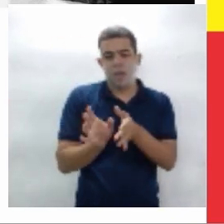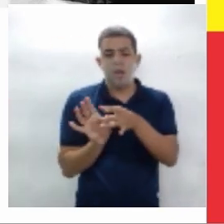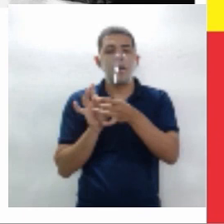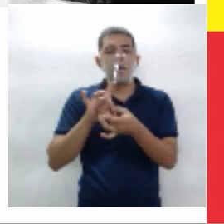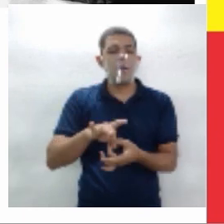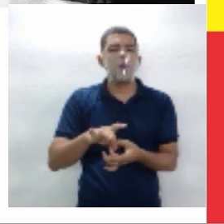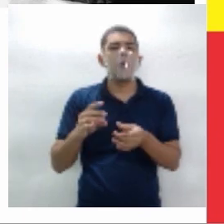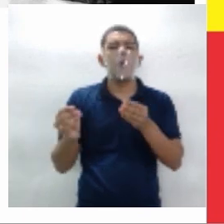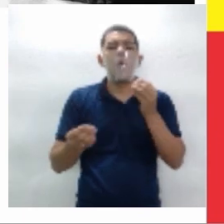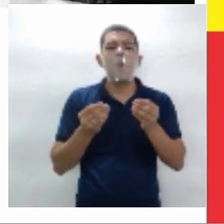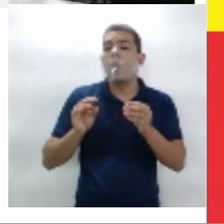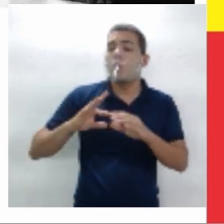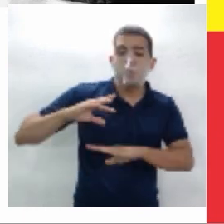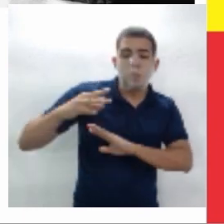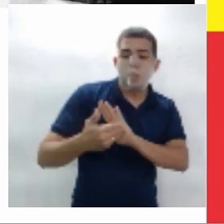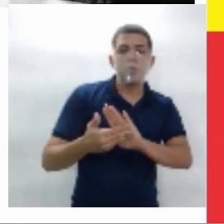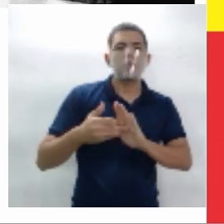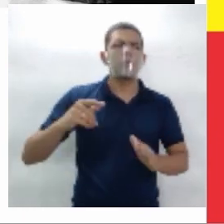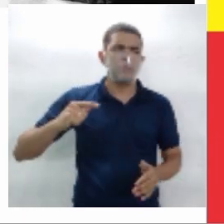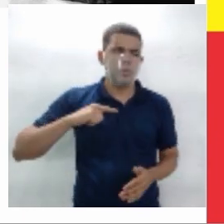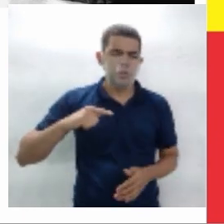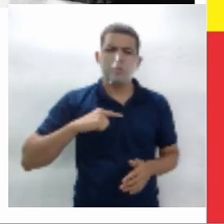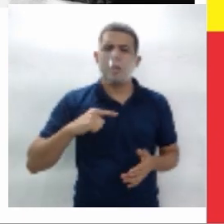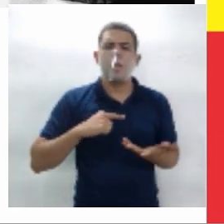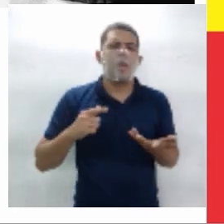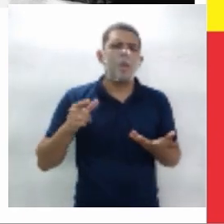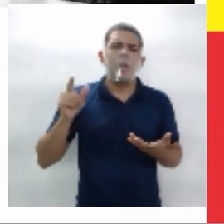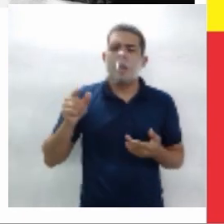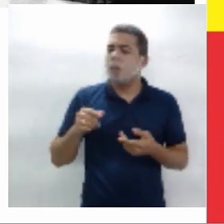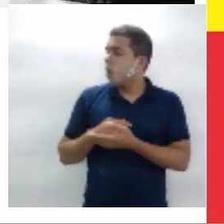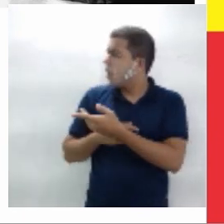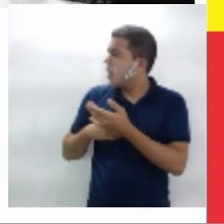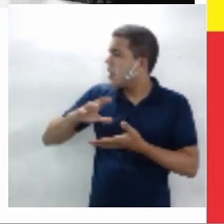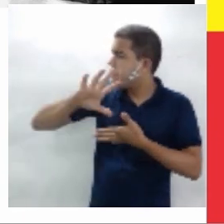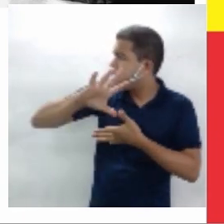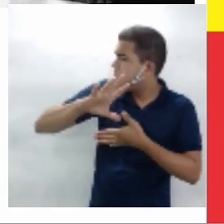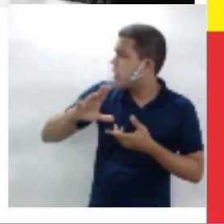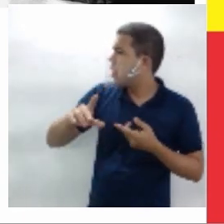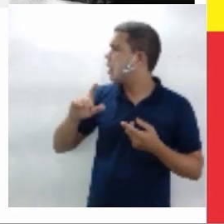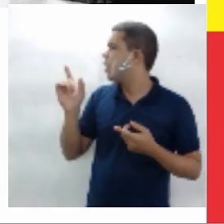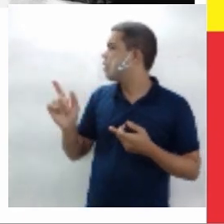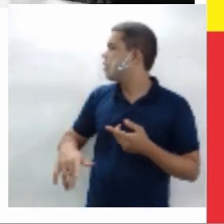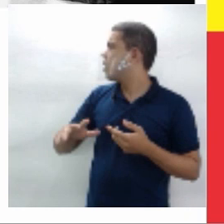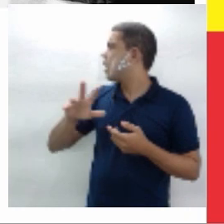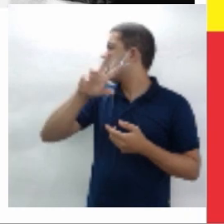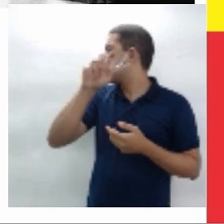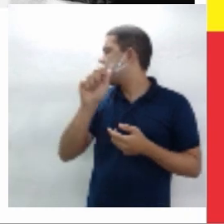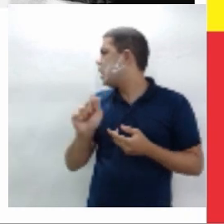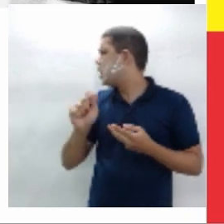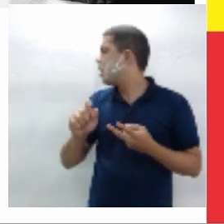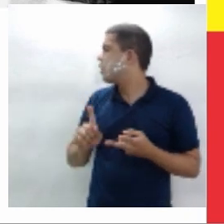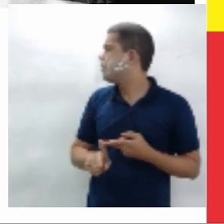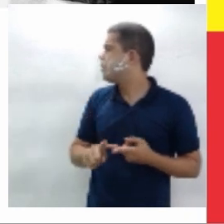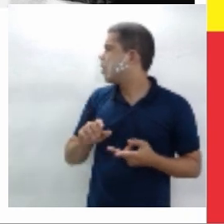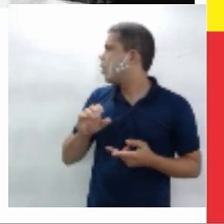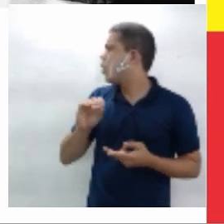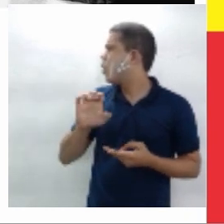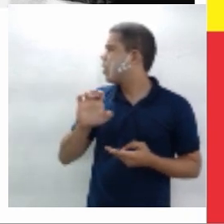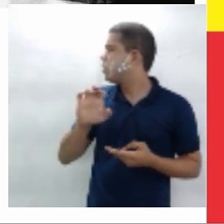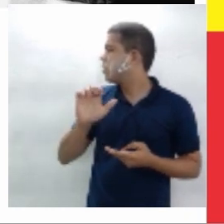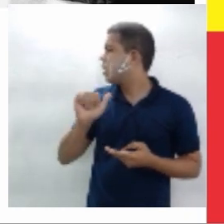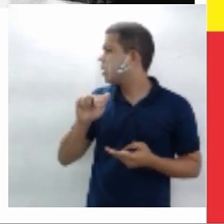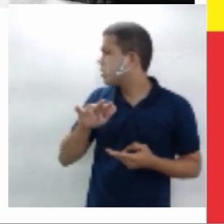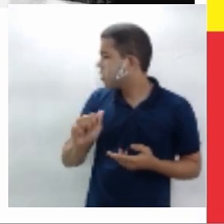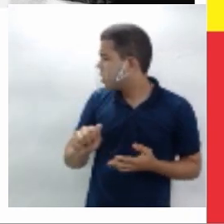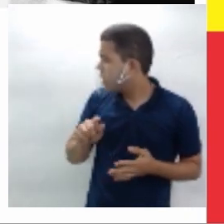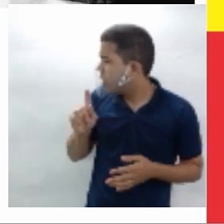continentes, todos eles, né, tanto ali a América, a África, a Oceania, como